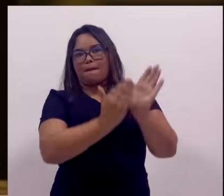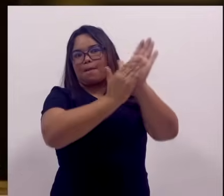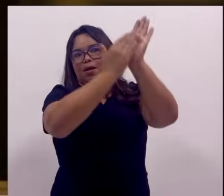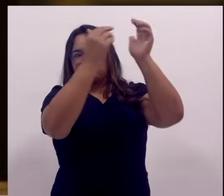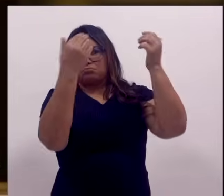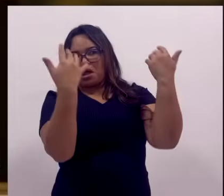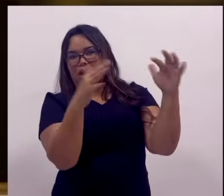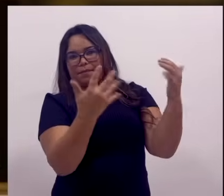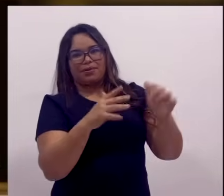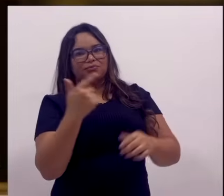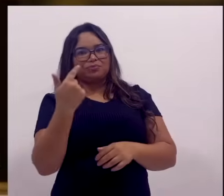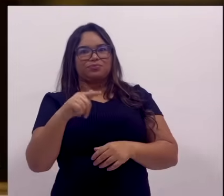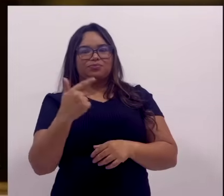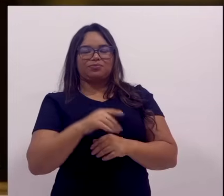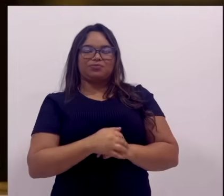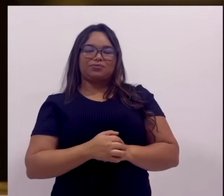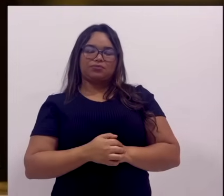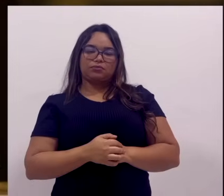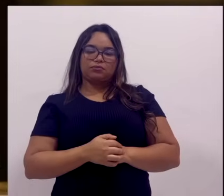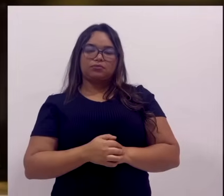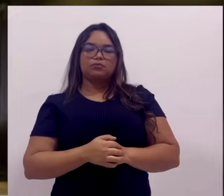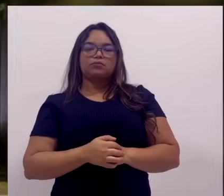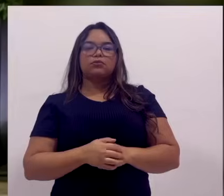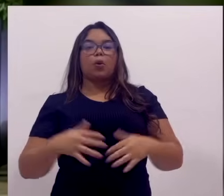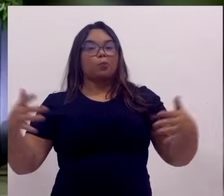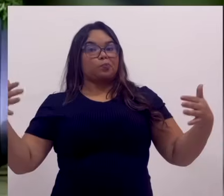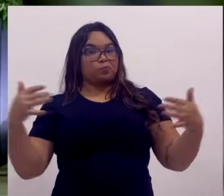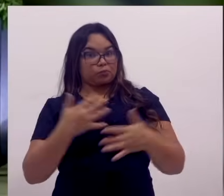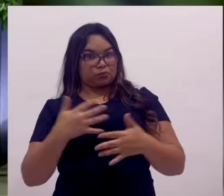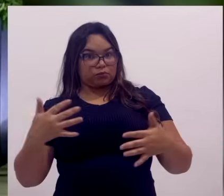que não recebeu elogios, nada.